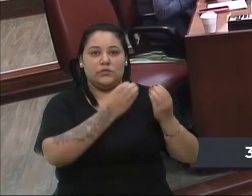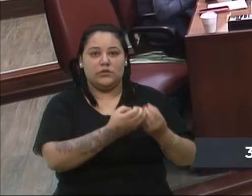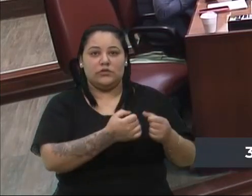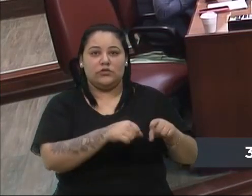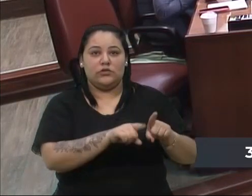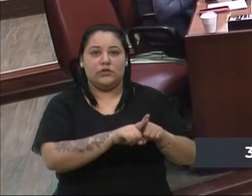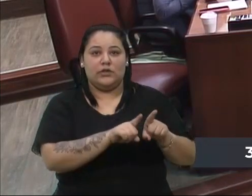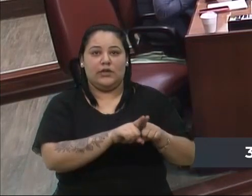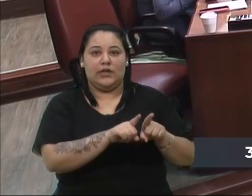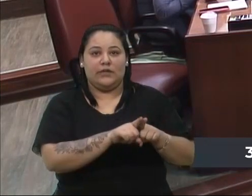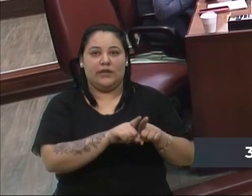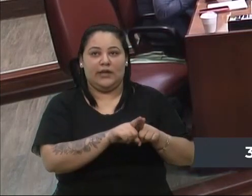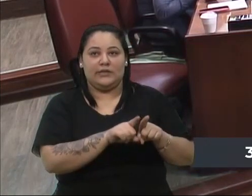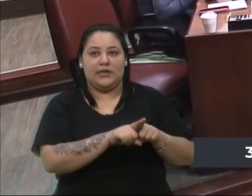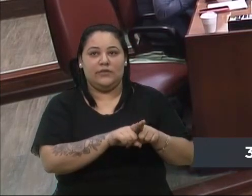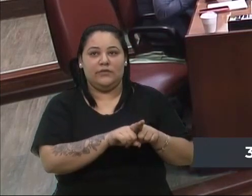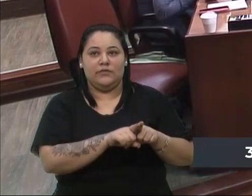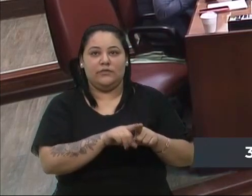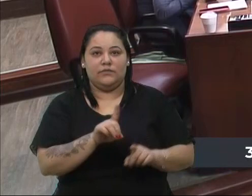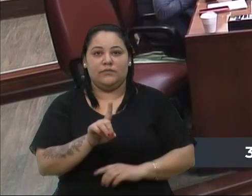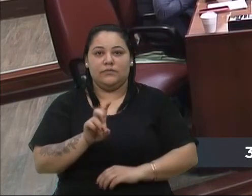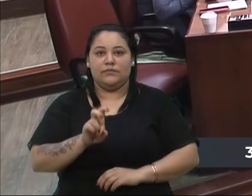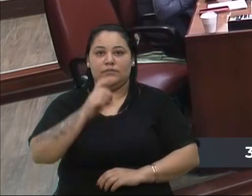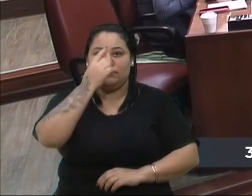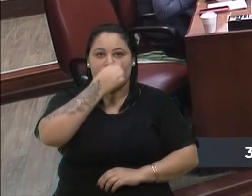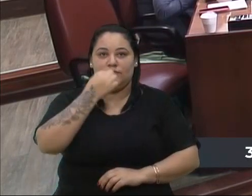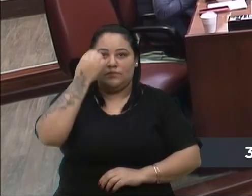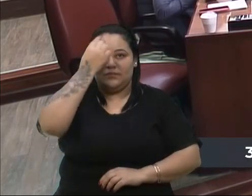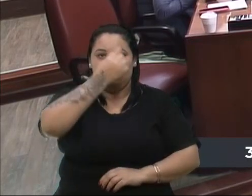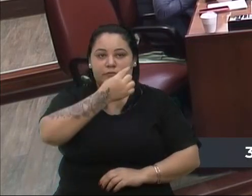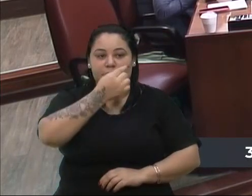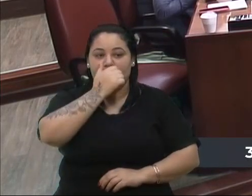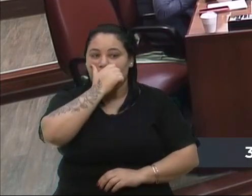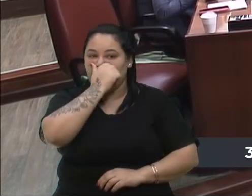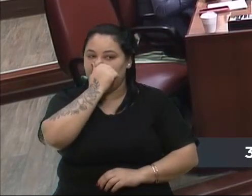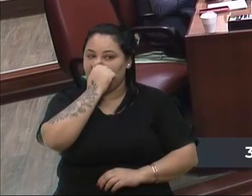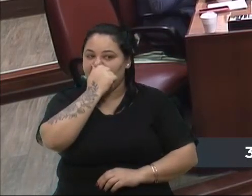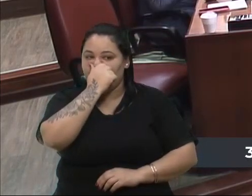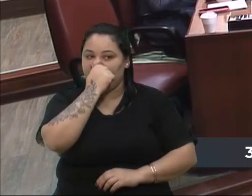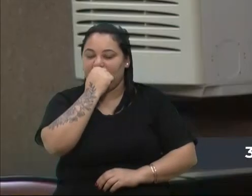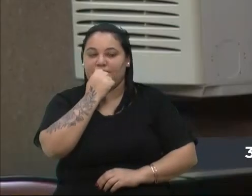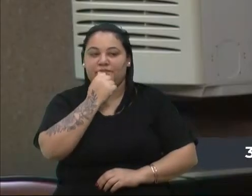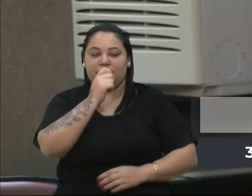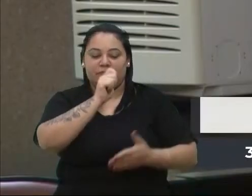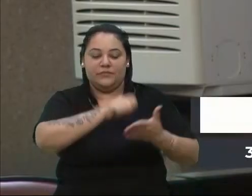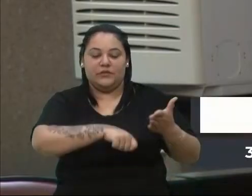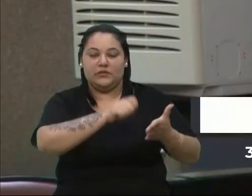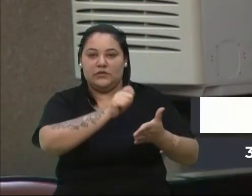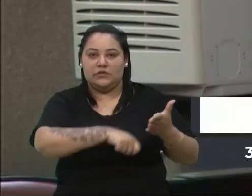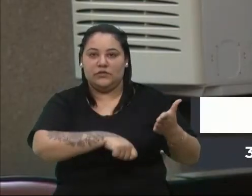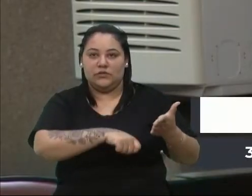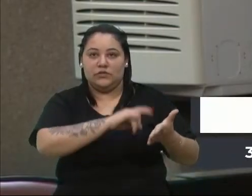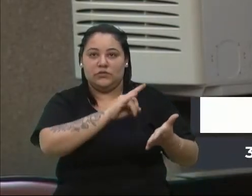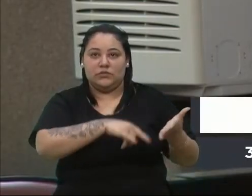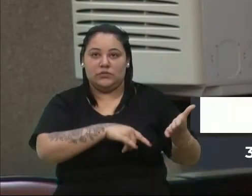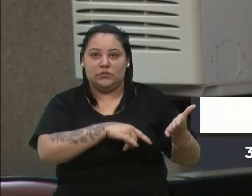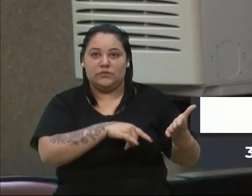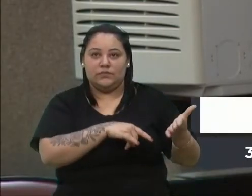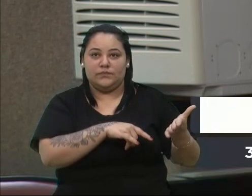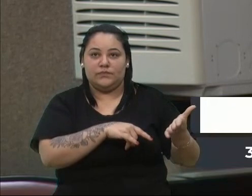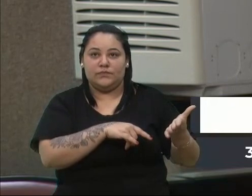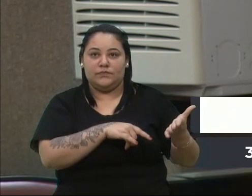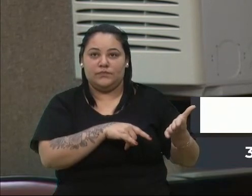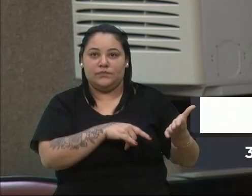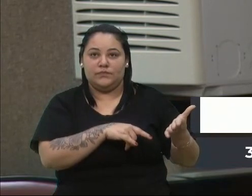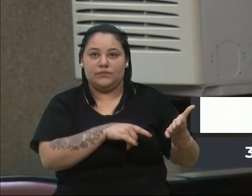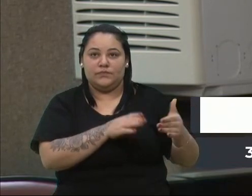à tarde, às 15 horas, no Salão Nobre aqui da Prefeitura, para assinatura dos termos de cessão de uso de